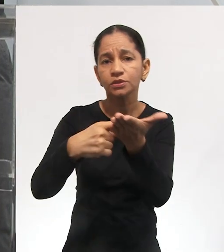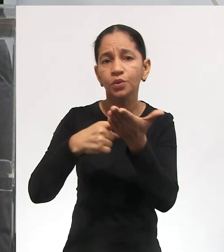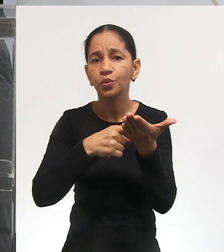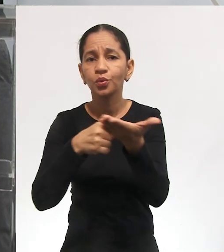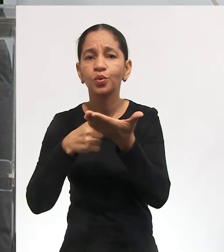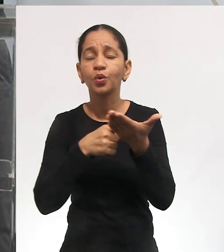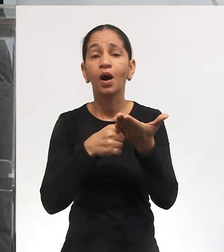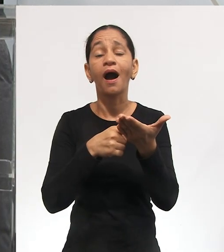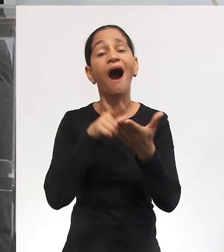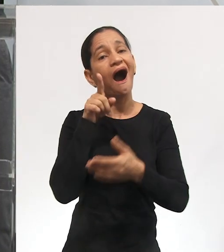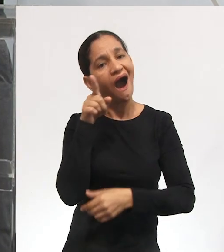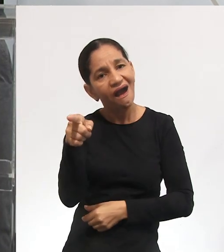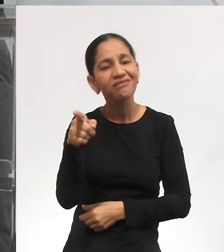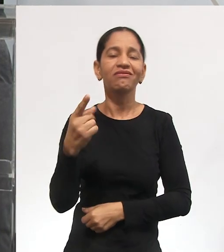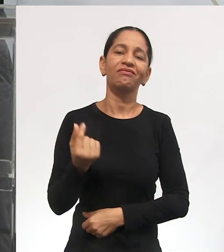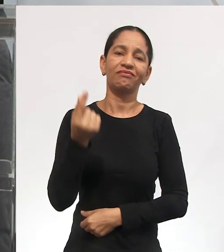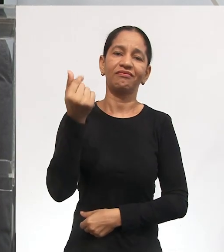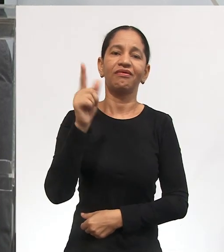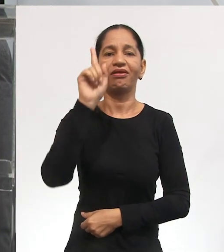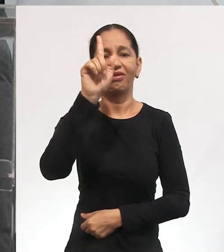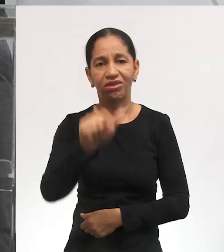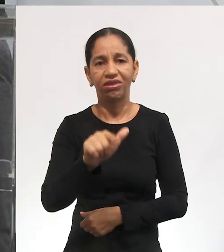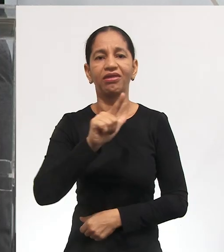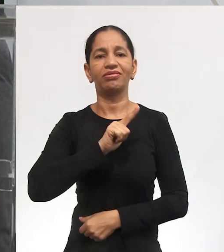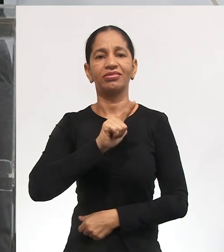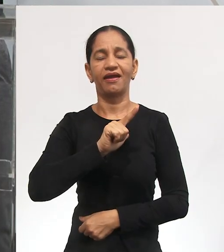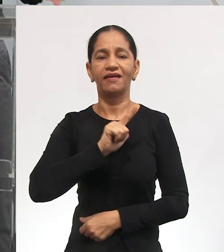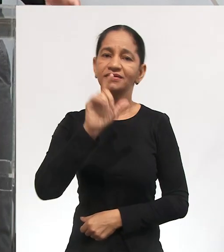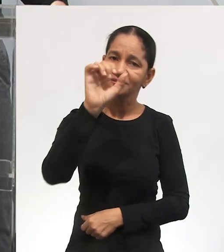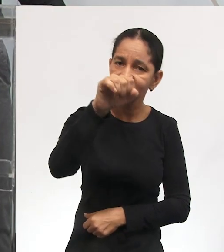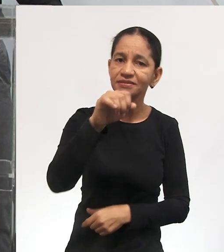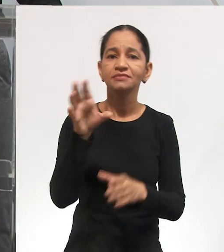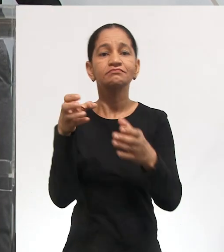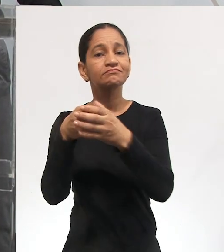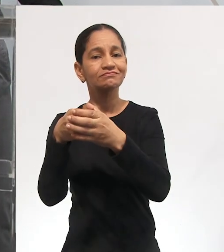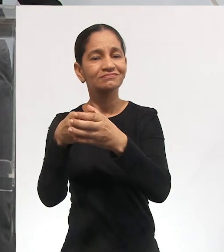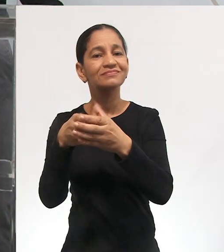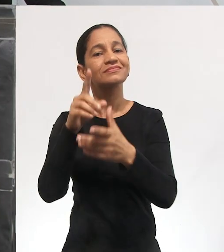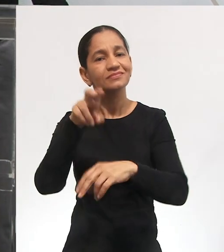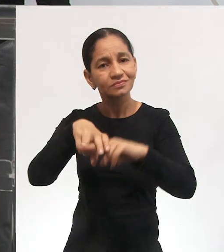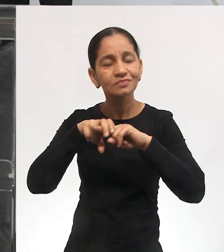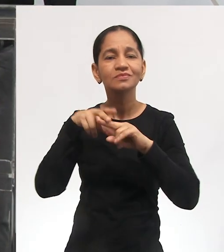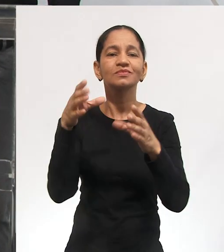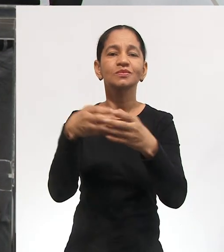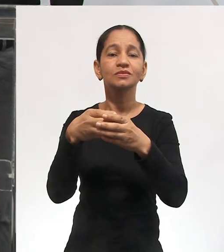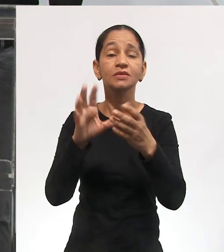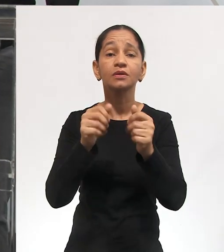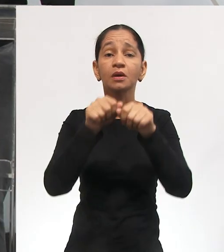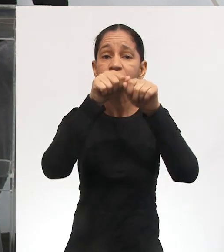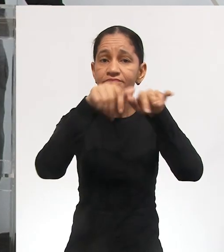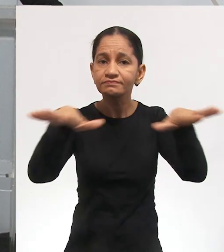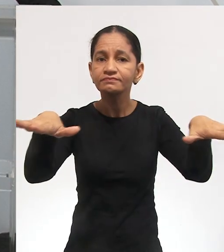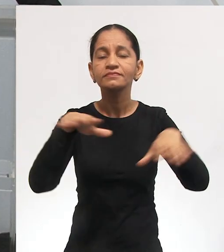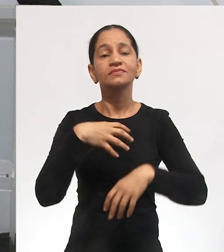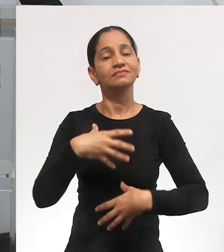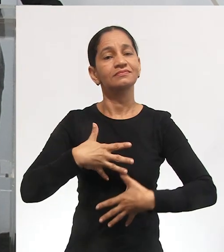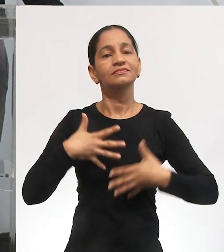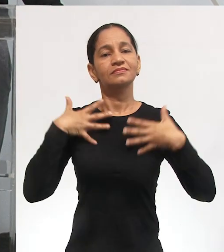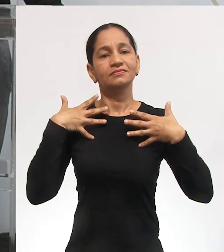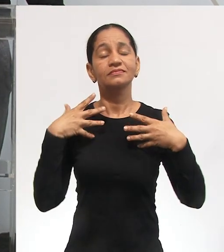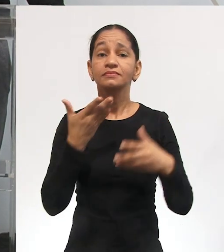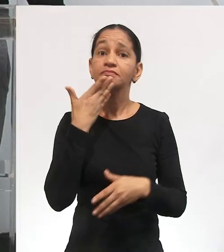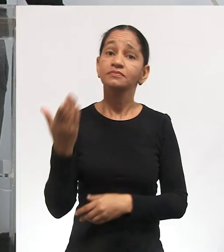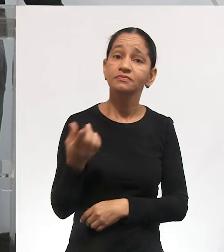si. Isso é um grupo econômico. E tendo a presença de grupo econômico, a gente vai ter uma ampliação da satisfação